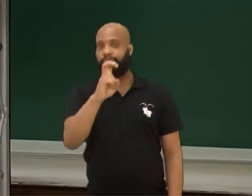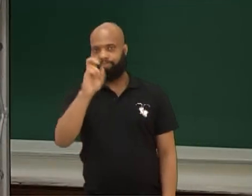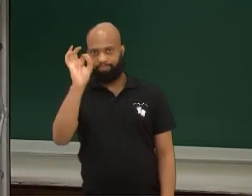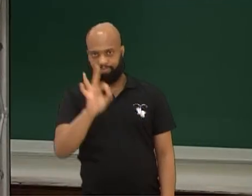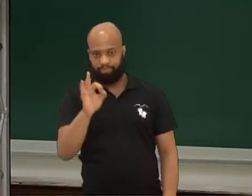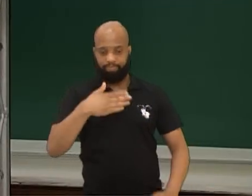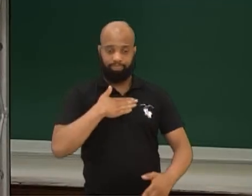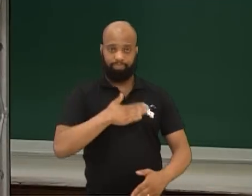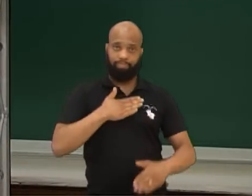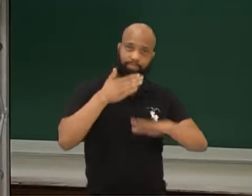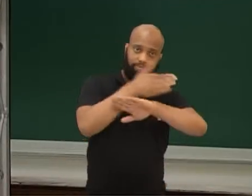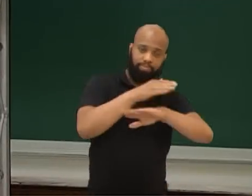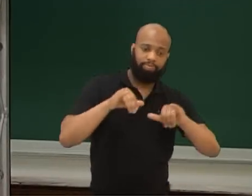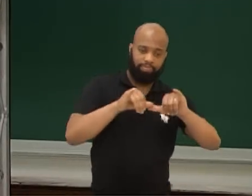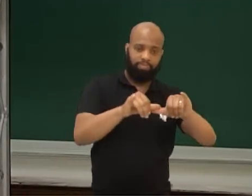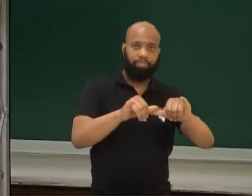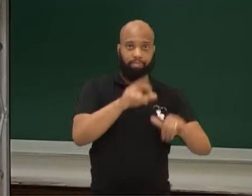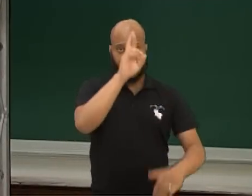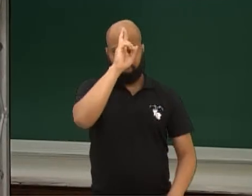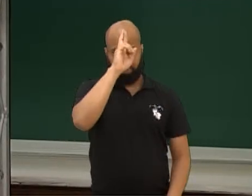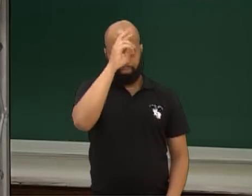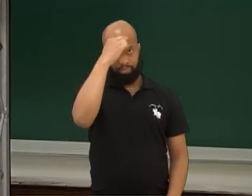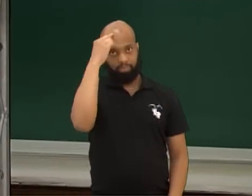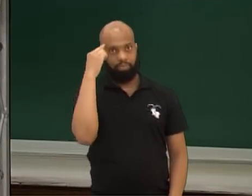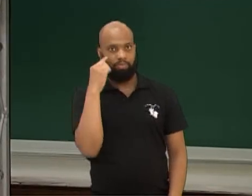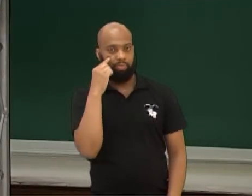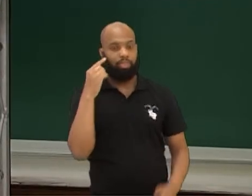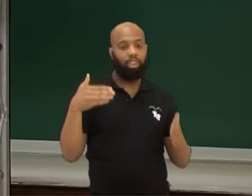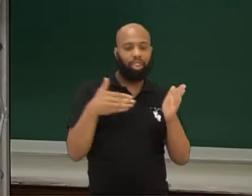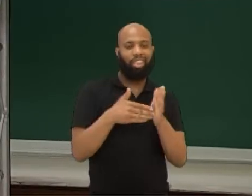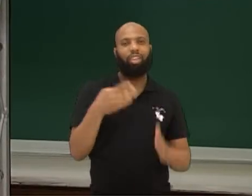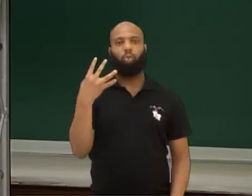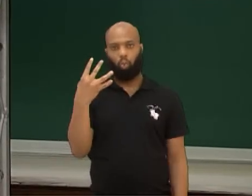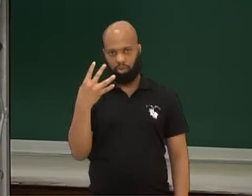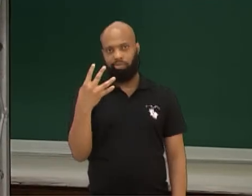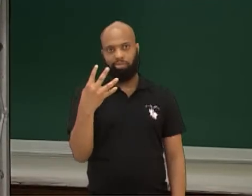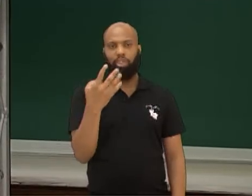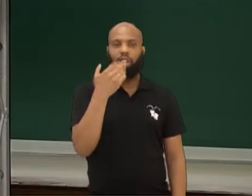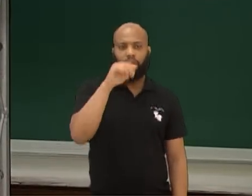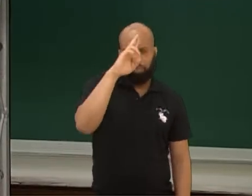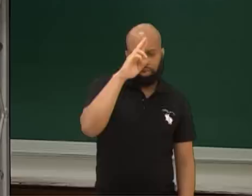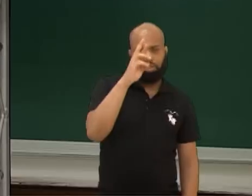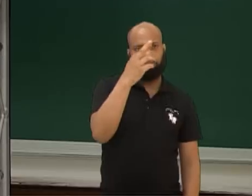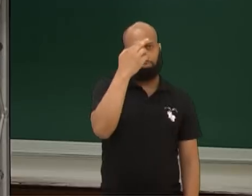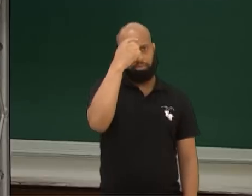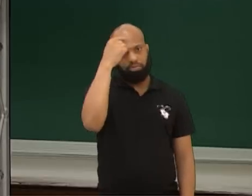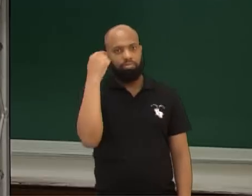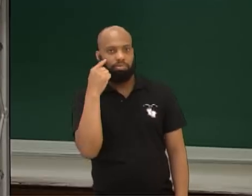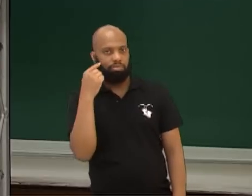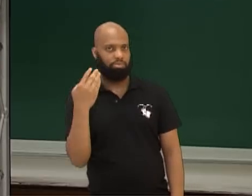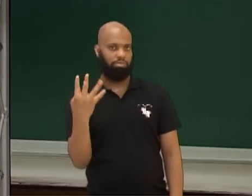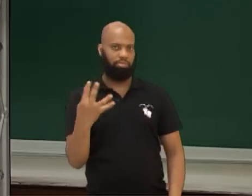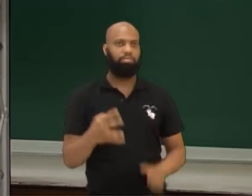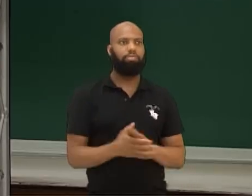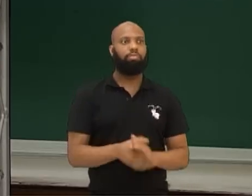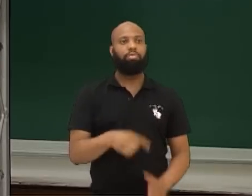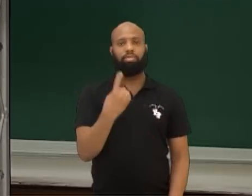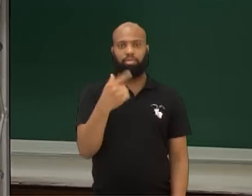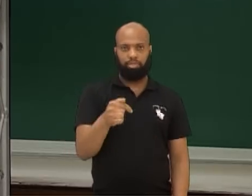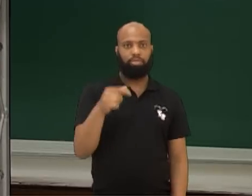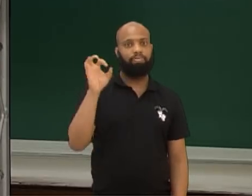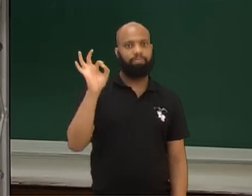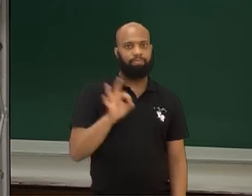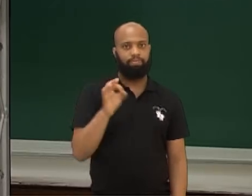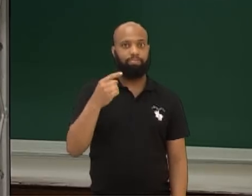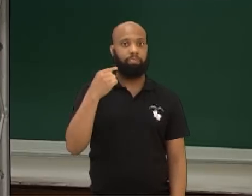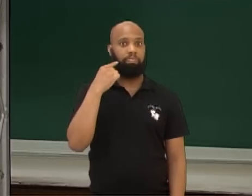25% gosta de fazer mercado do meio-dia às 4. Então, lá logo no almoço até a metade da tarde. 17% gosta